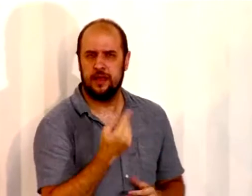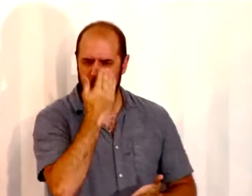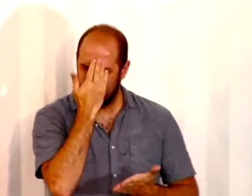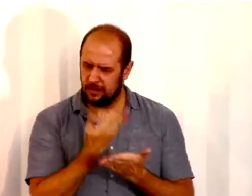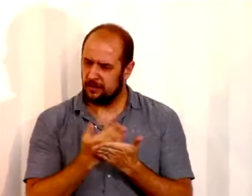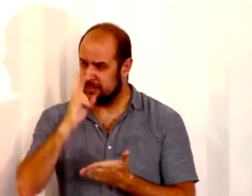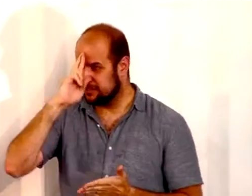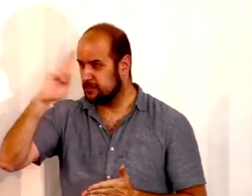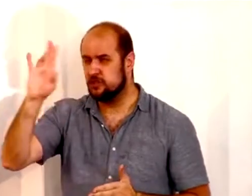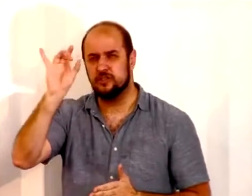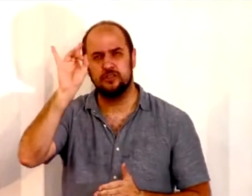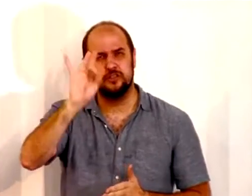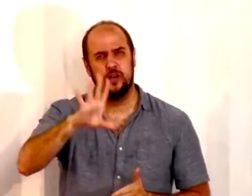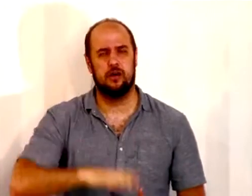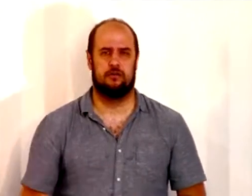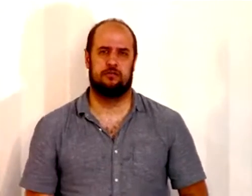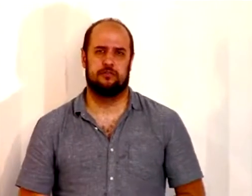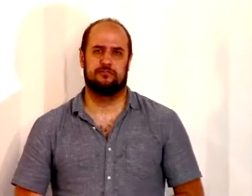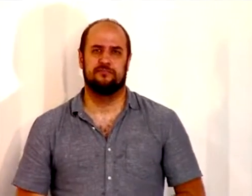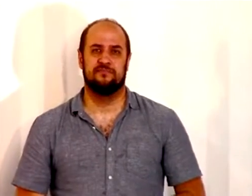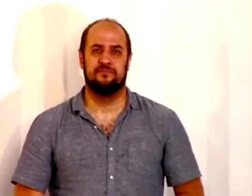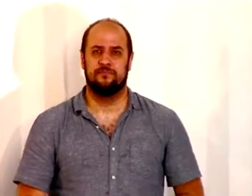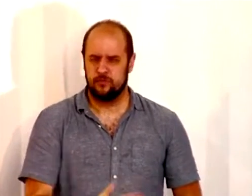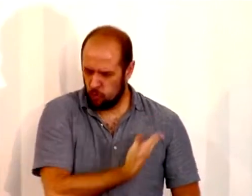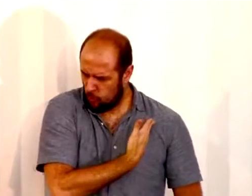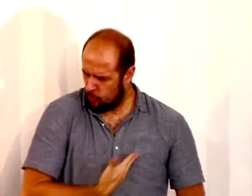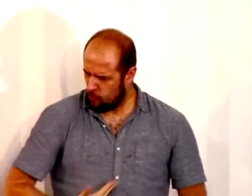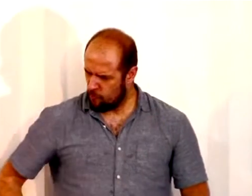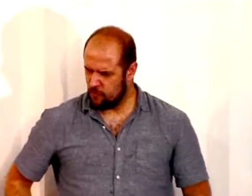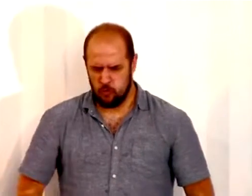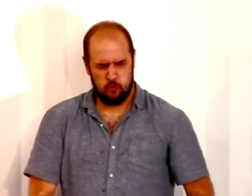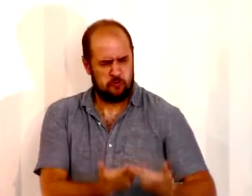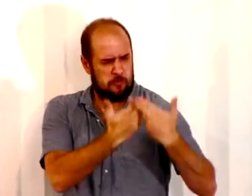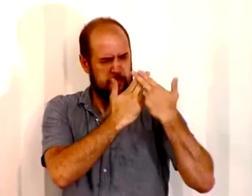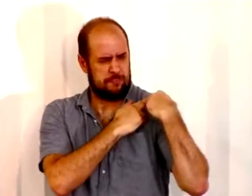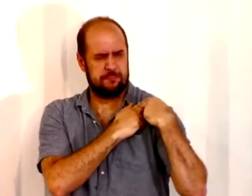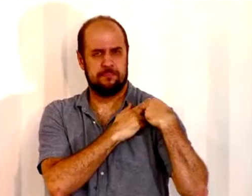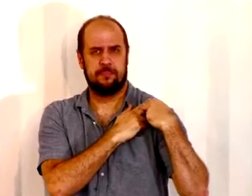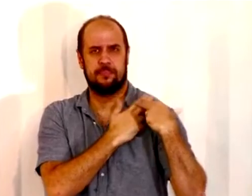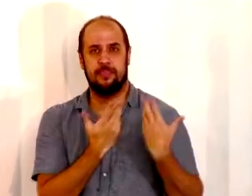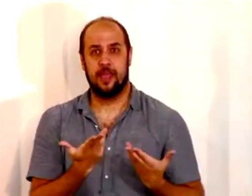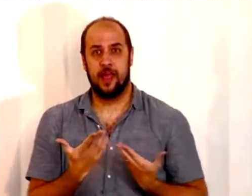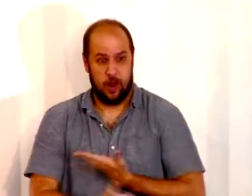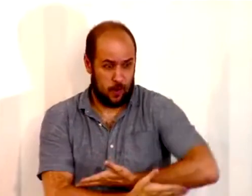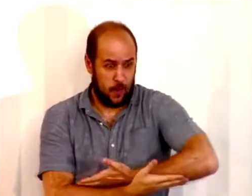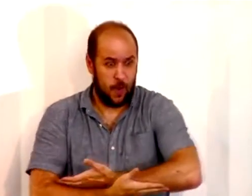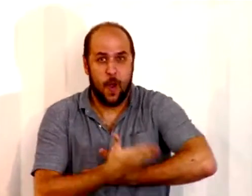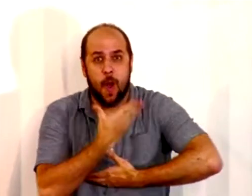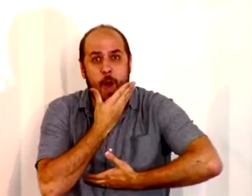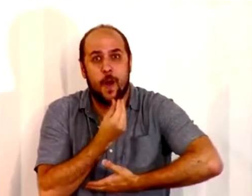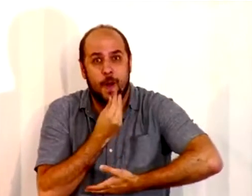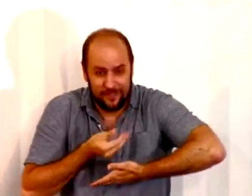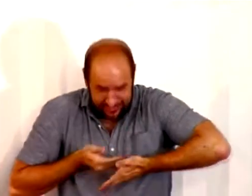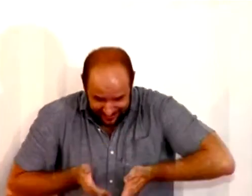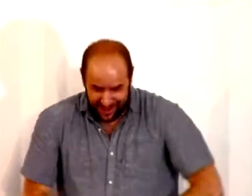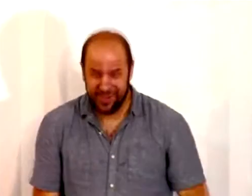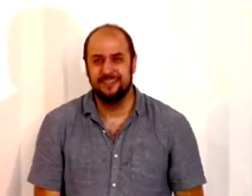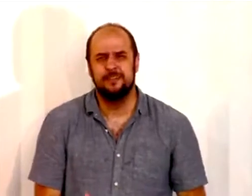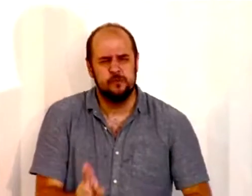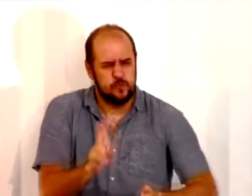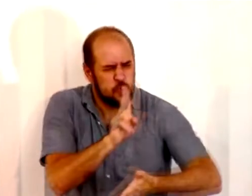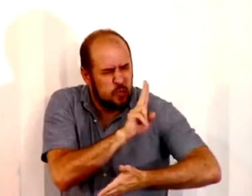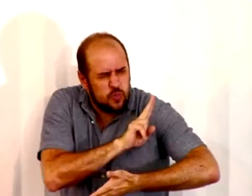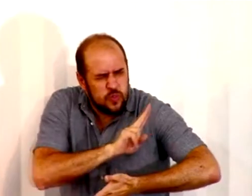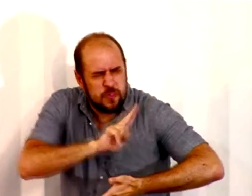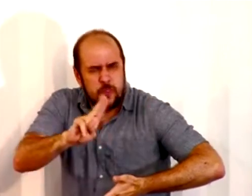no Senhor, no Rei dos reis. O governo está sobre os seus ombros. E esse menino, então, que nos nasceu, ele tem no seu nome, o